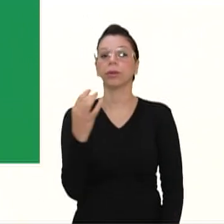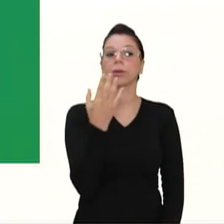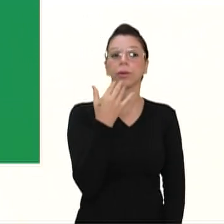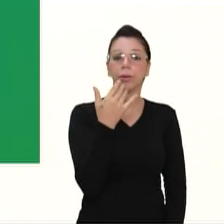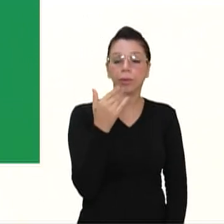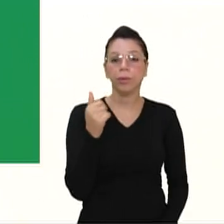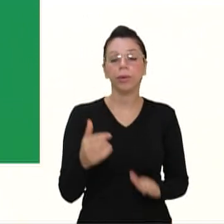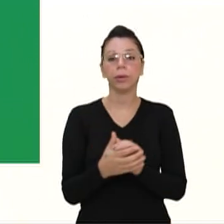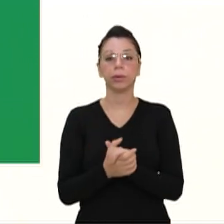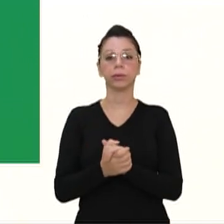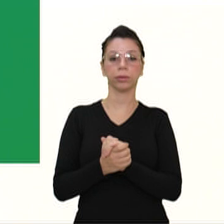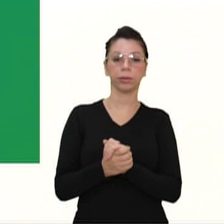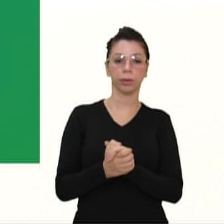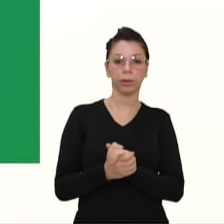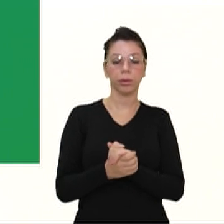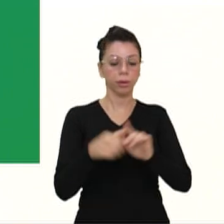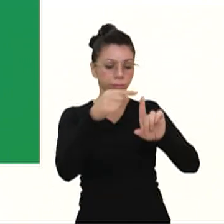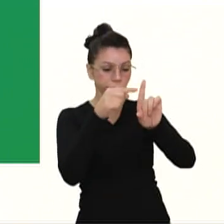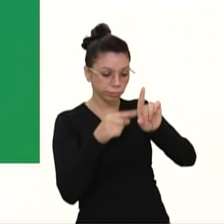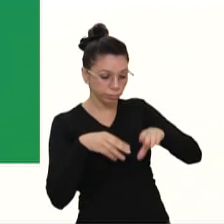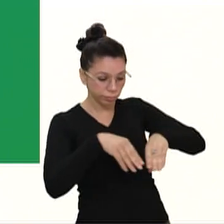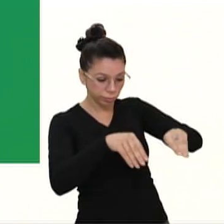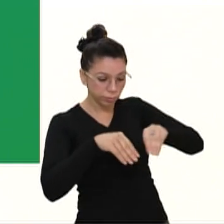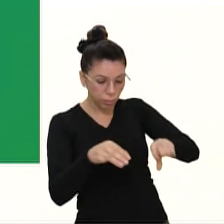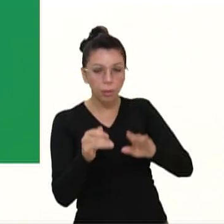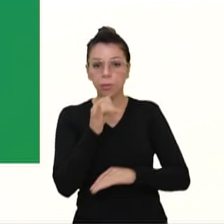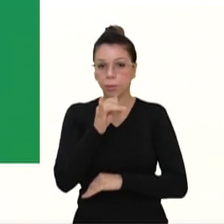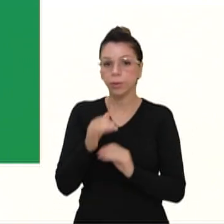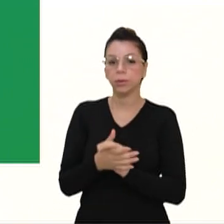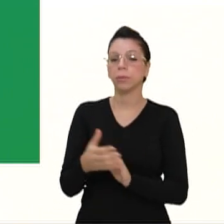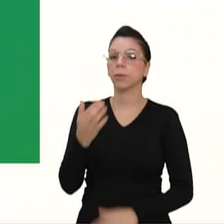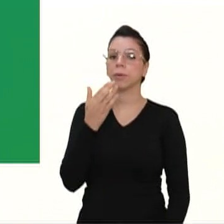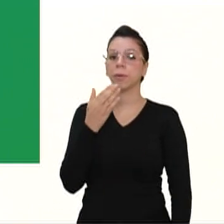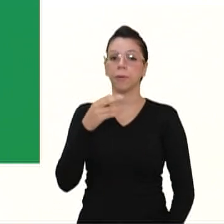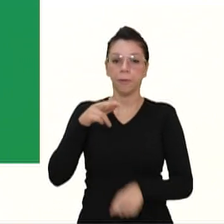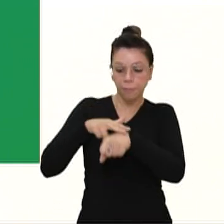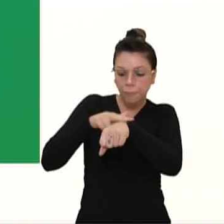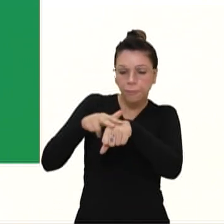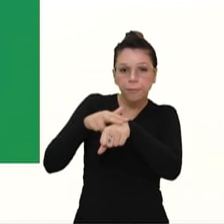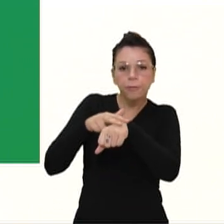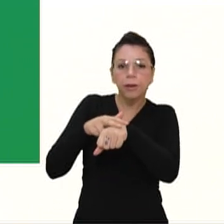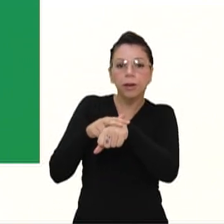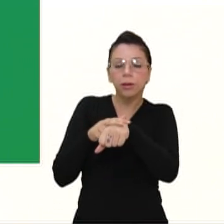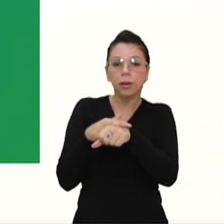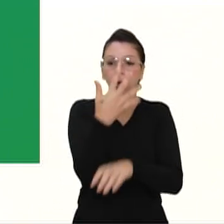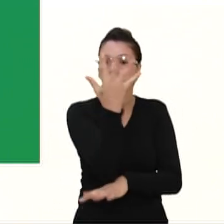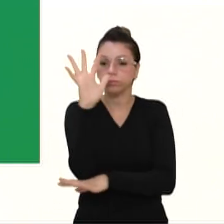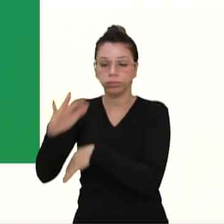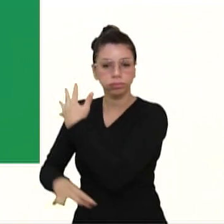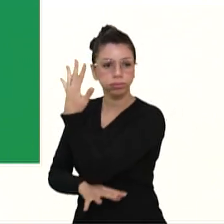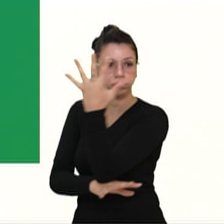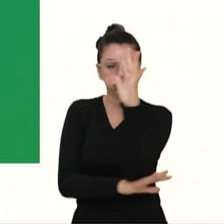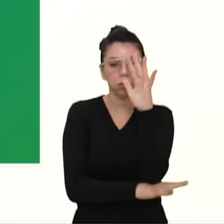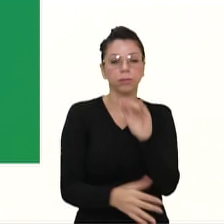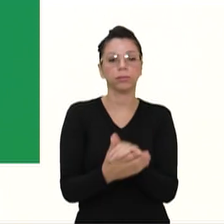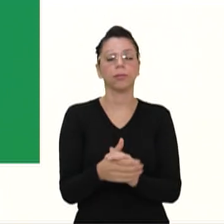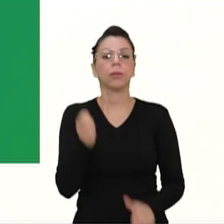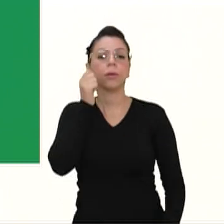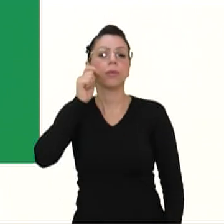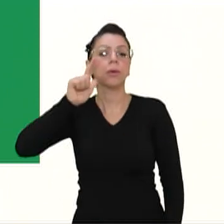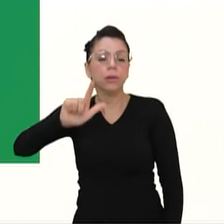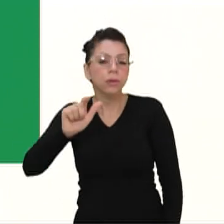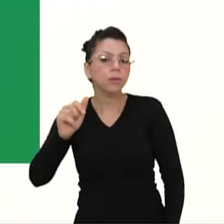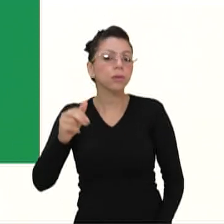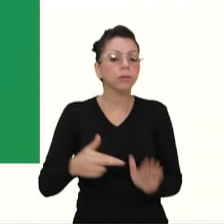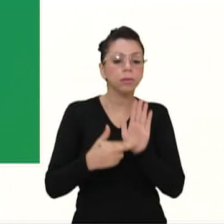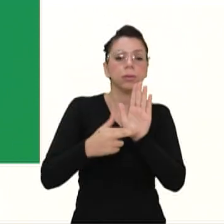exemplo, quanto mais verde, mais escuro, seria uma mata mais densa e mais fechada. Já um azul, ele pode representar o rio, o lago, então tudo aquilo que